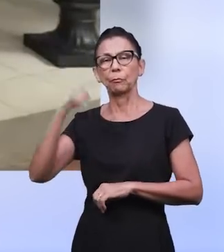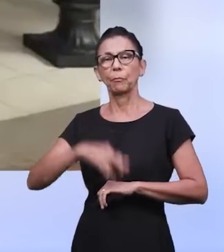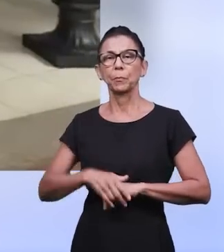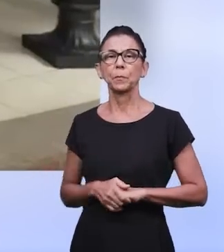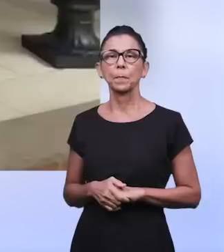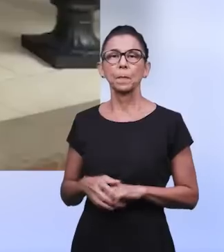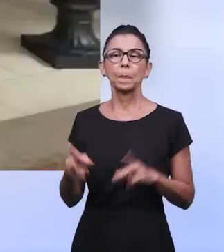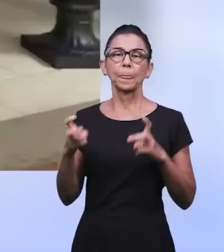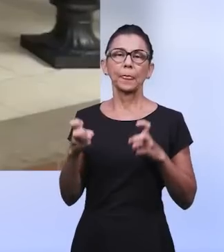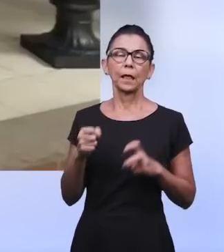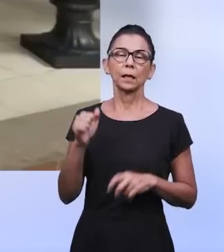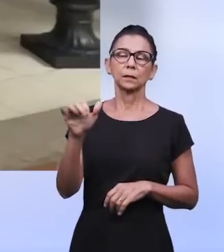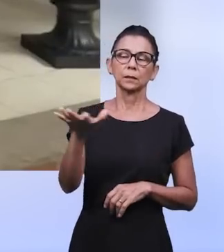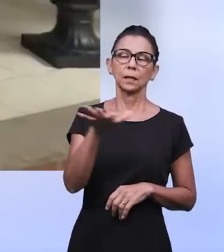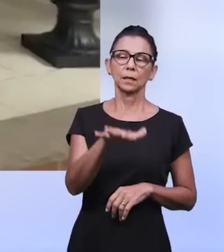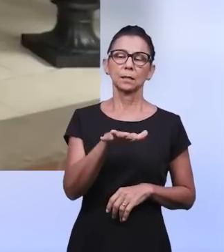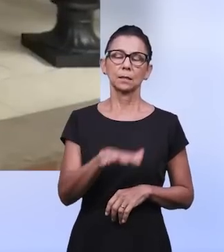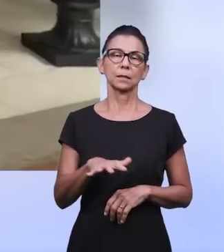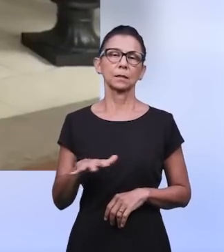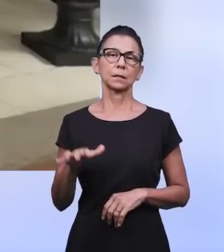áreas aqui têm